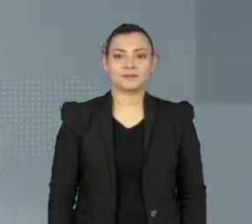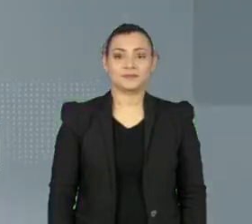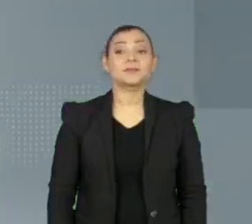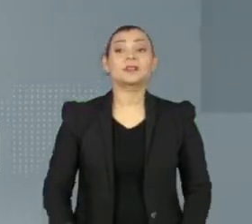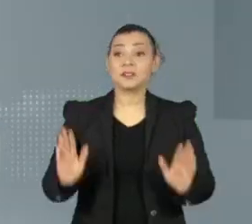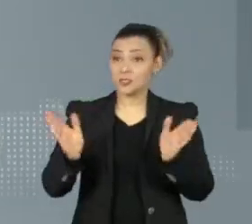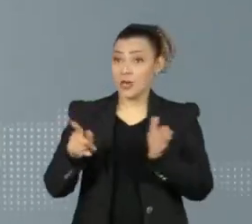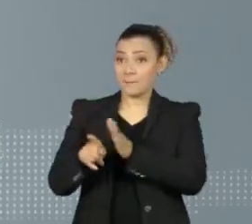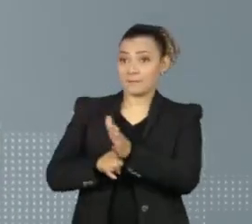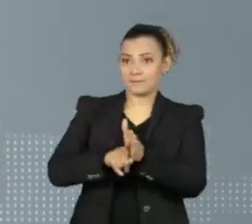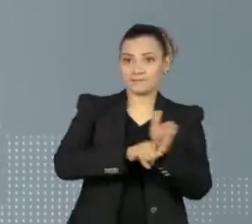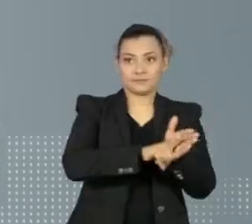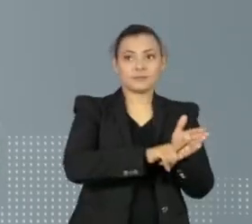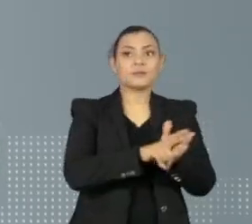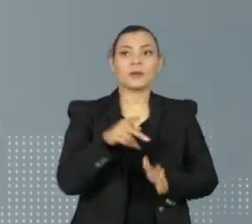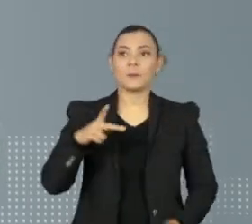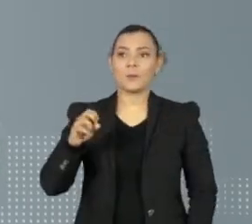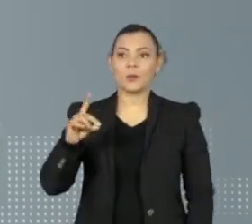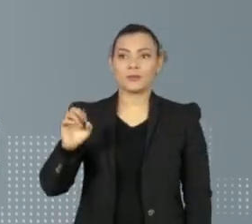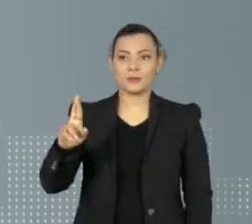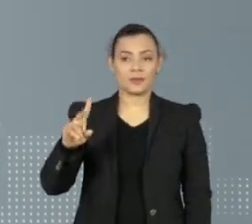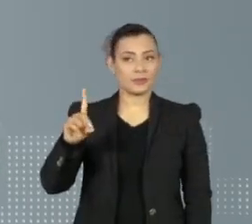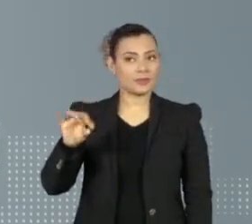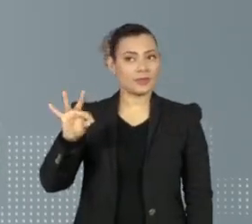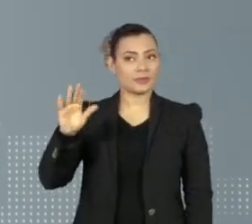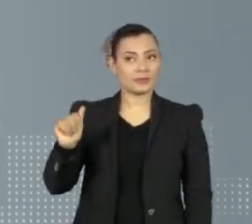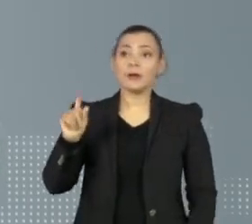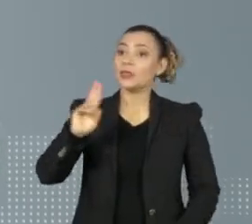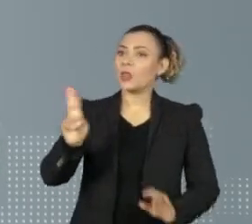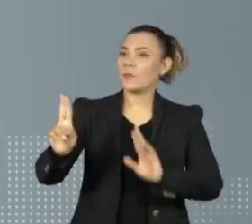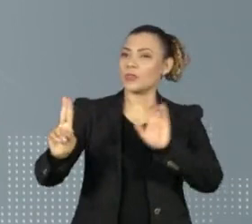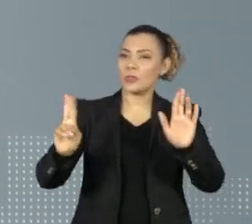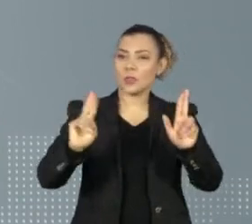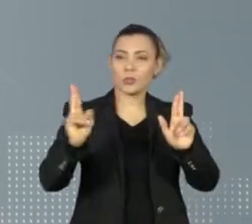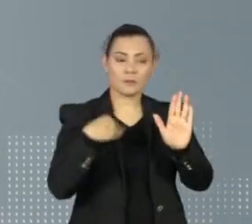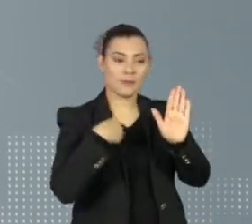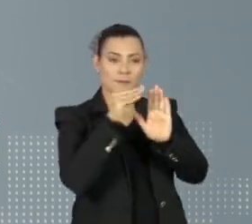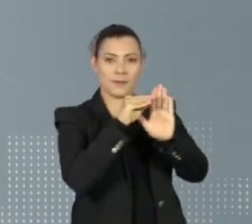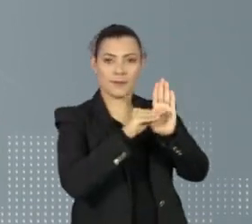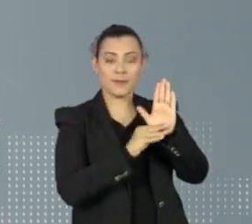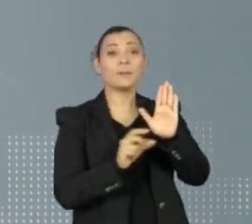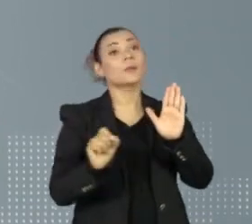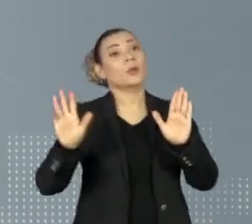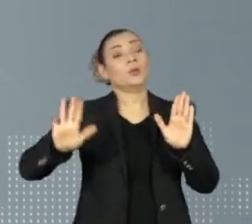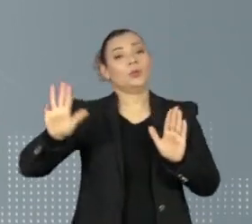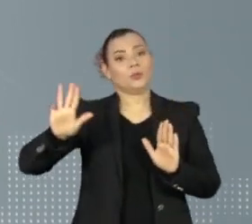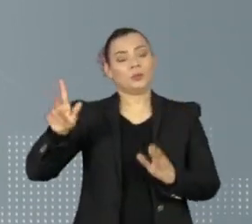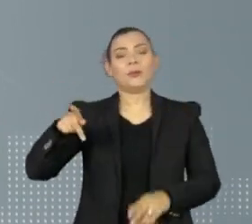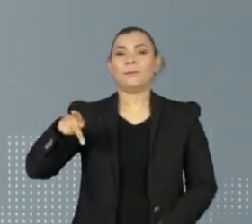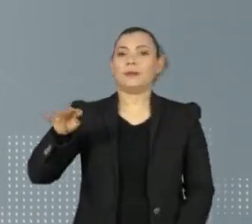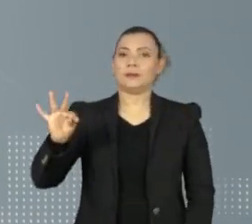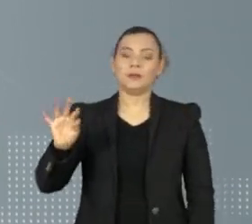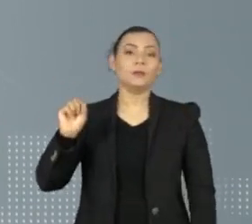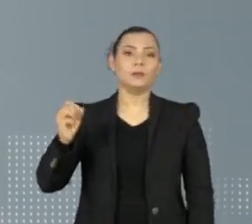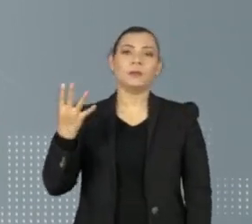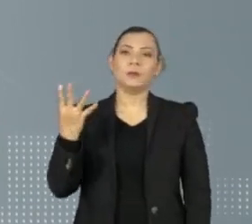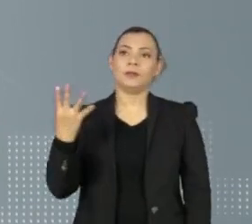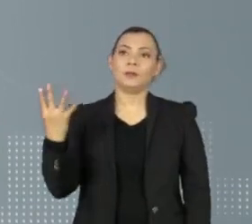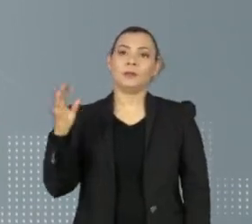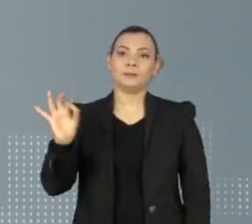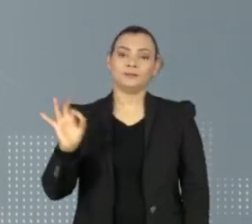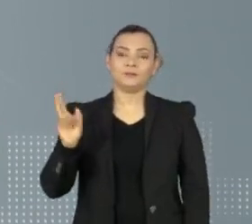e na consulta estimulada do Poder data quando os nomes são apresentados ao eleitor o ex-presidente Lula do PT segue com